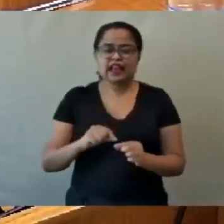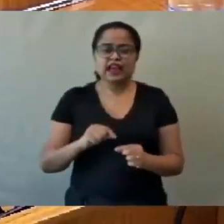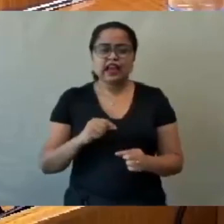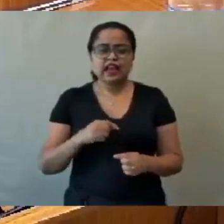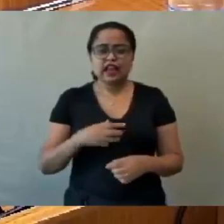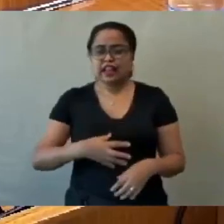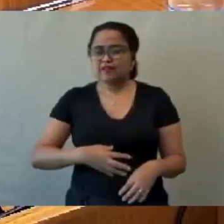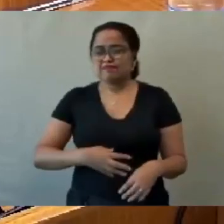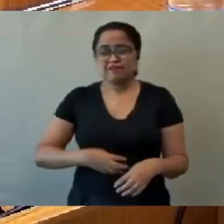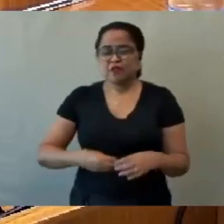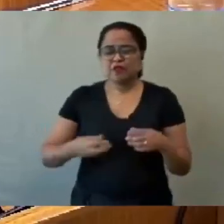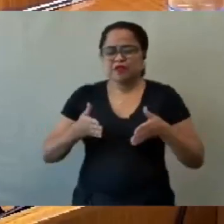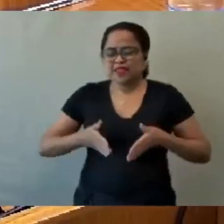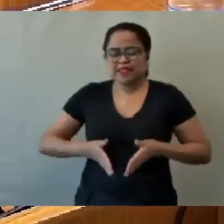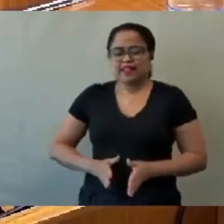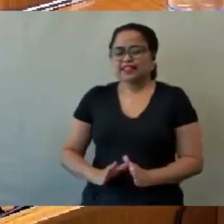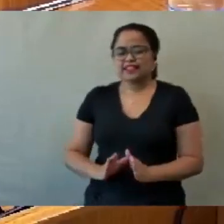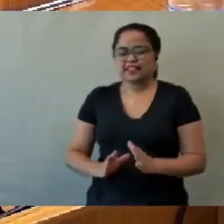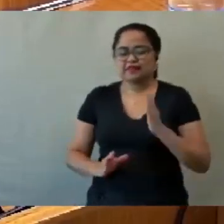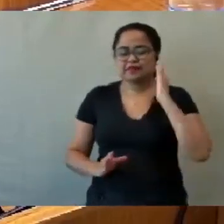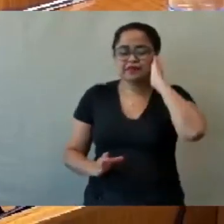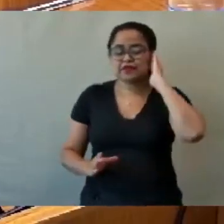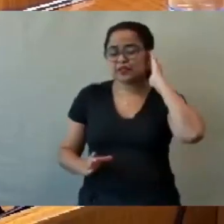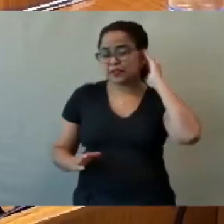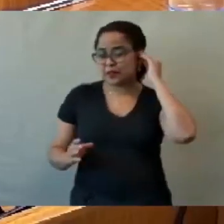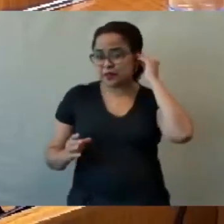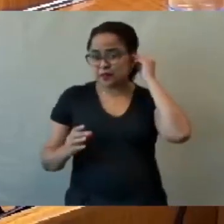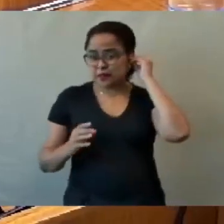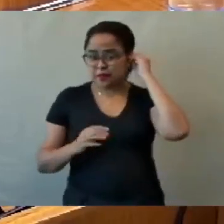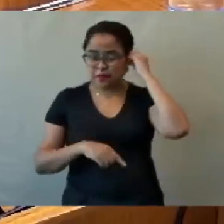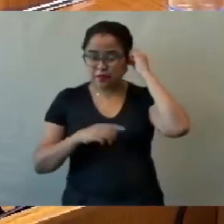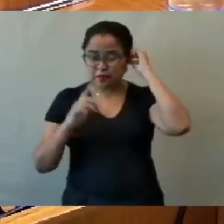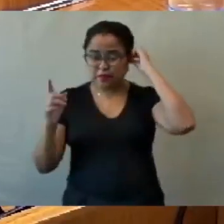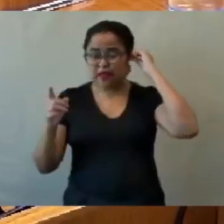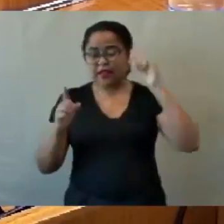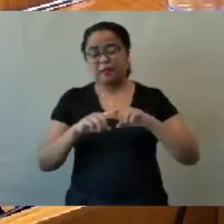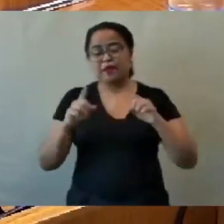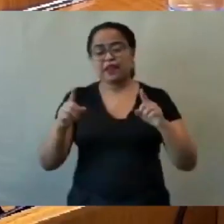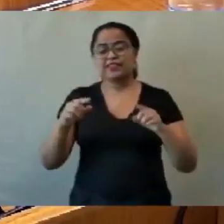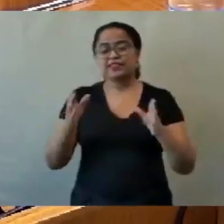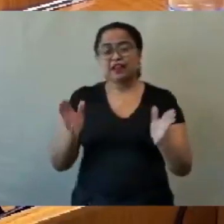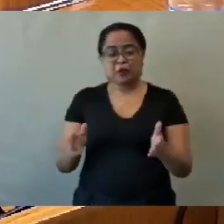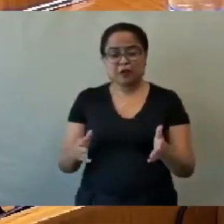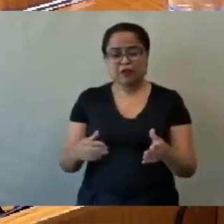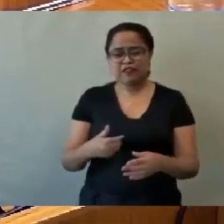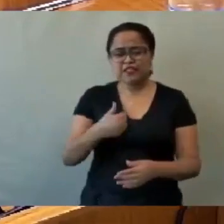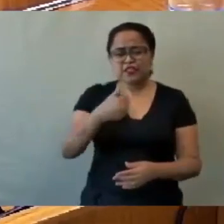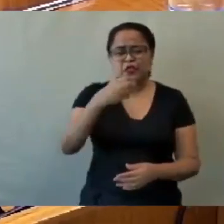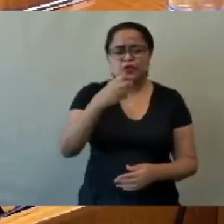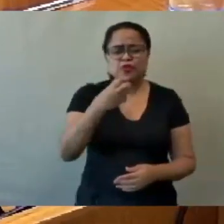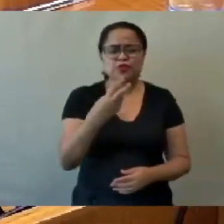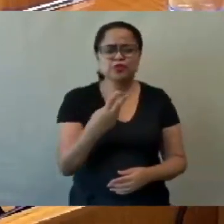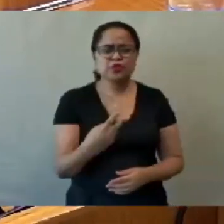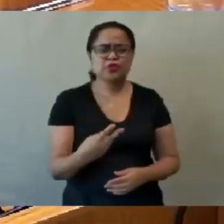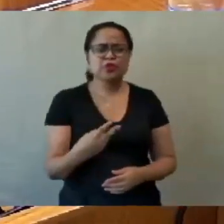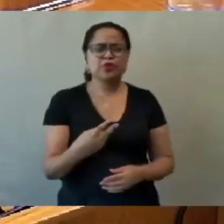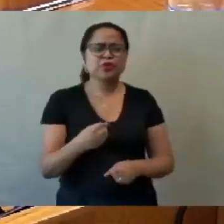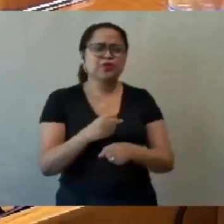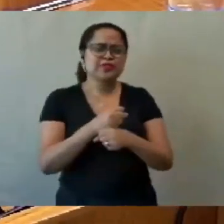hoje ela já vai fazer 12 anos. E eu paro para falar assim, a Cida falou